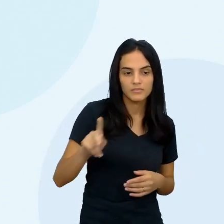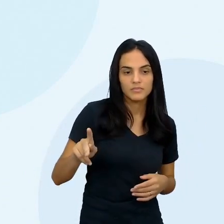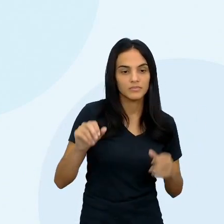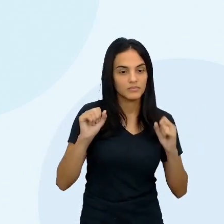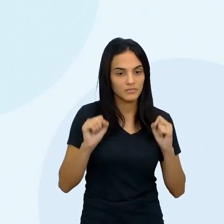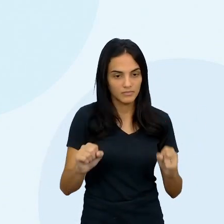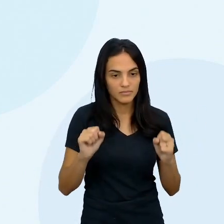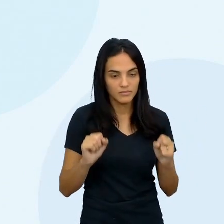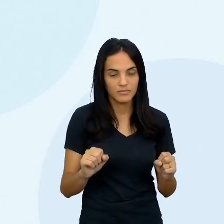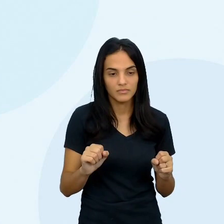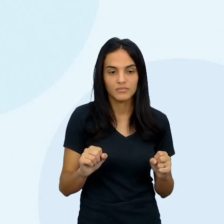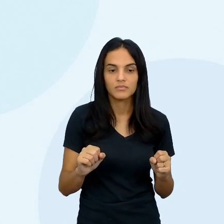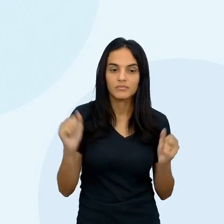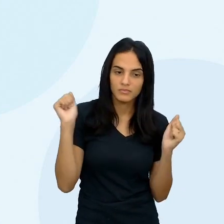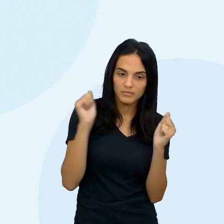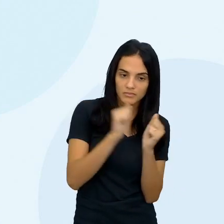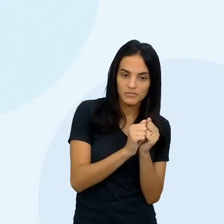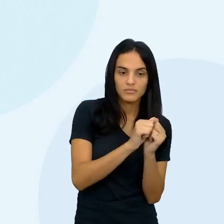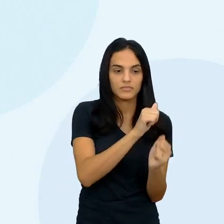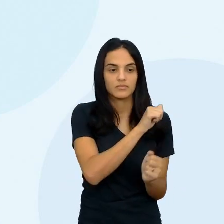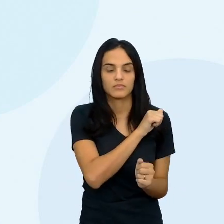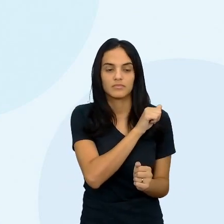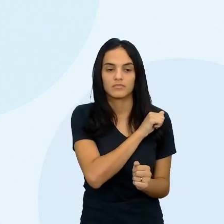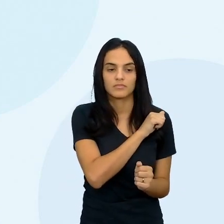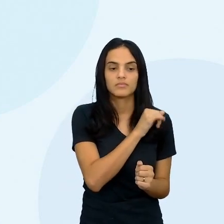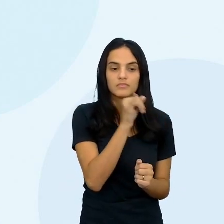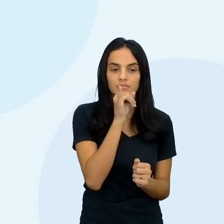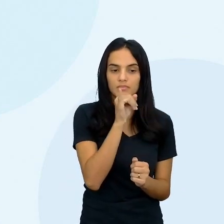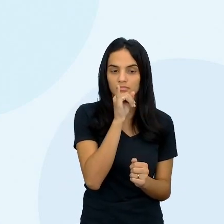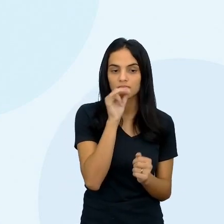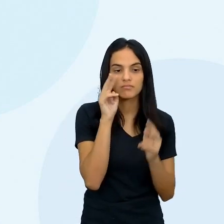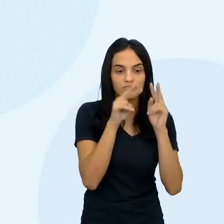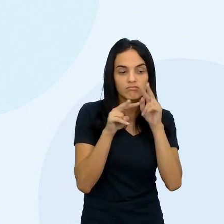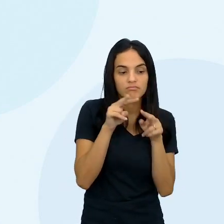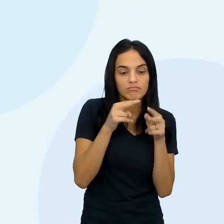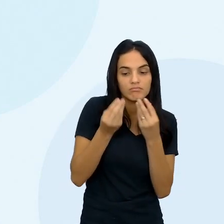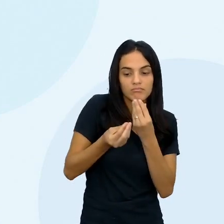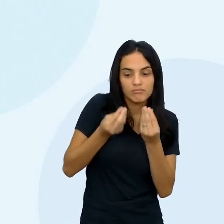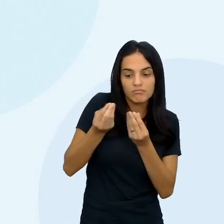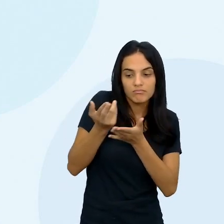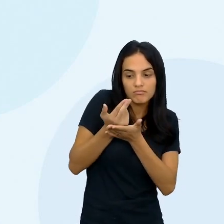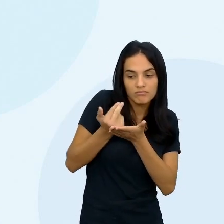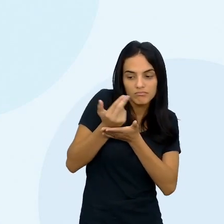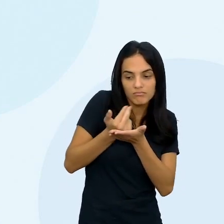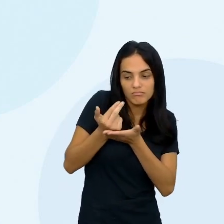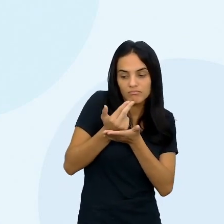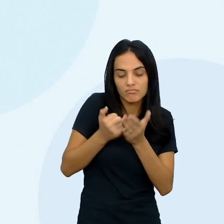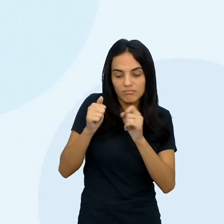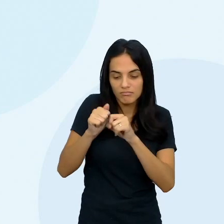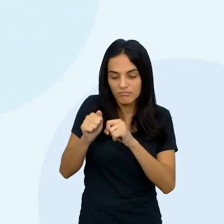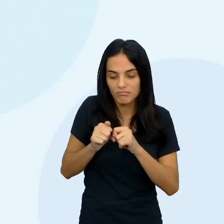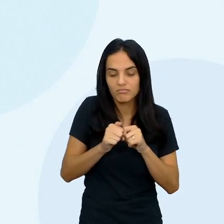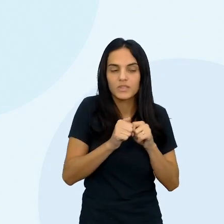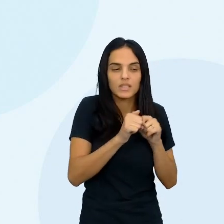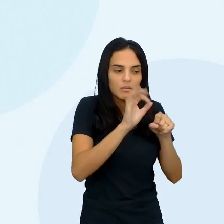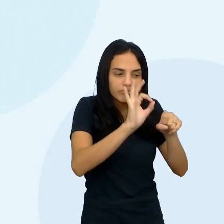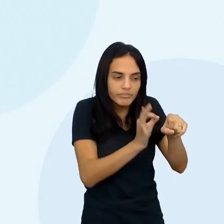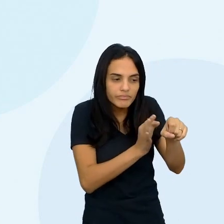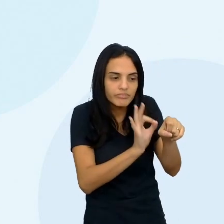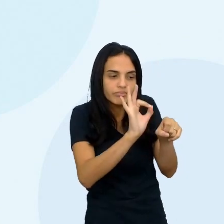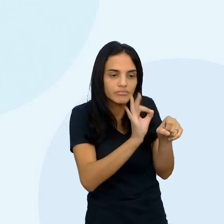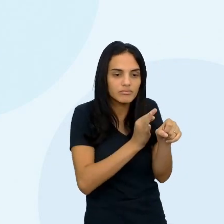pode, então, junto com o aluno, por exemplo, ver o tamanho, né, desenhar, né, fazer uma construção